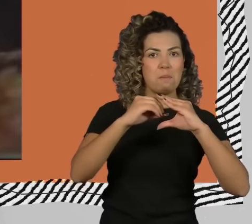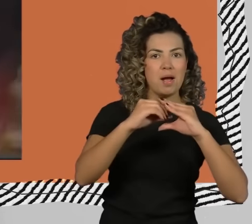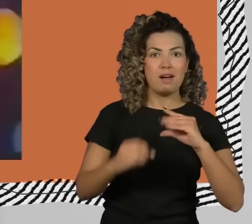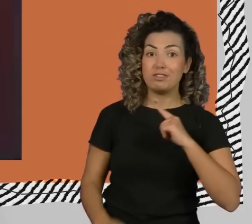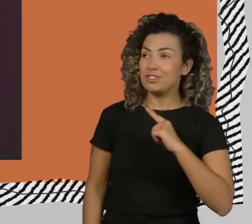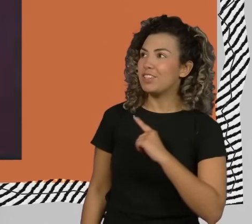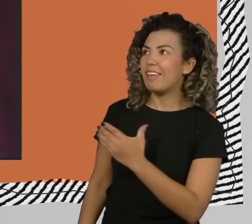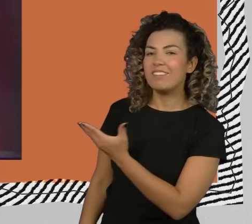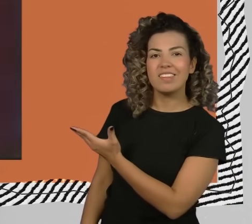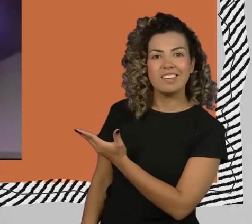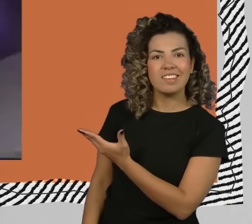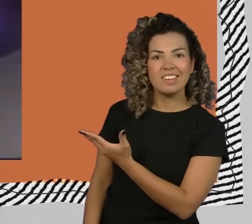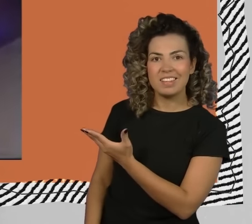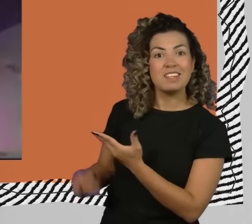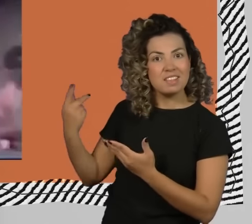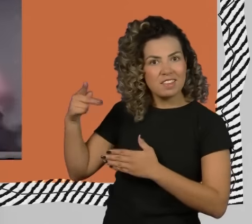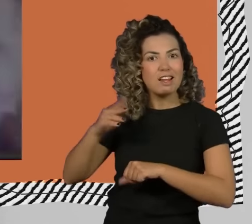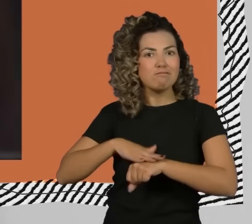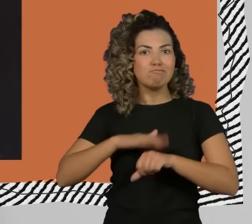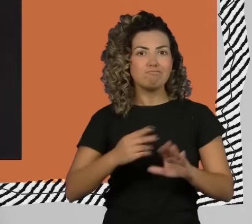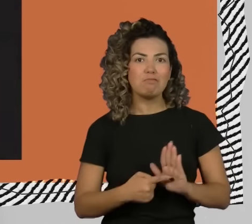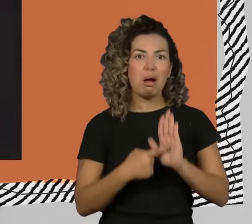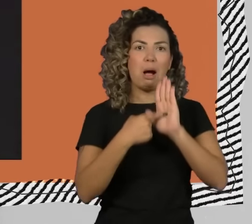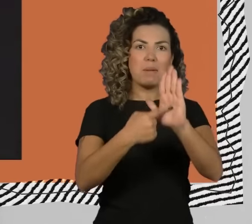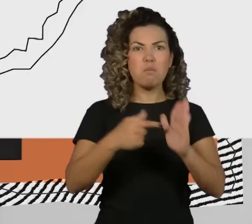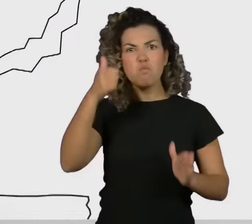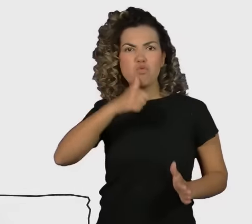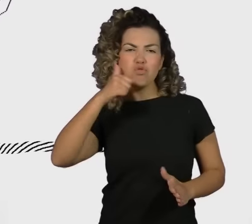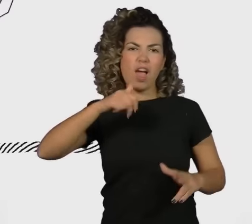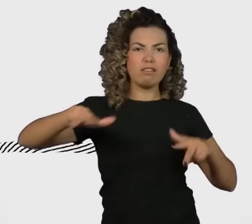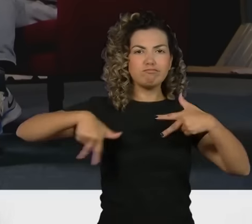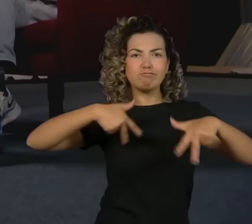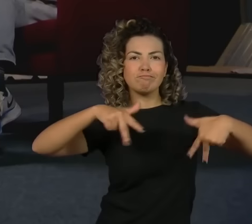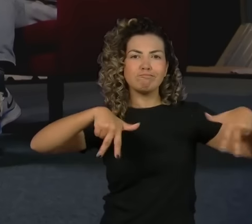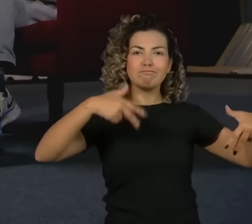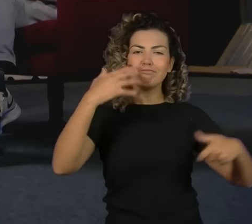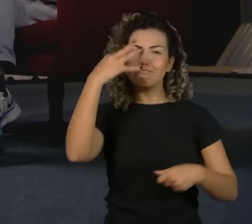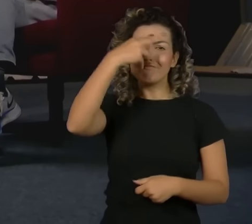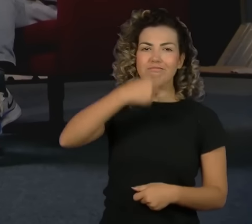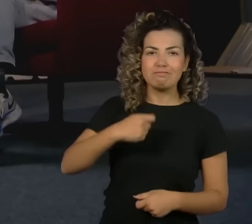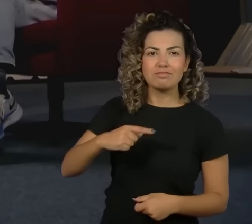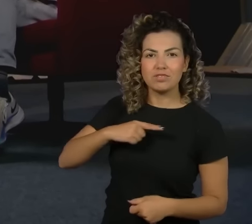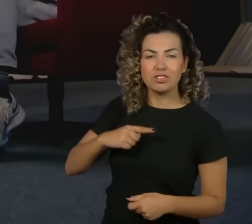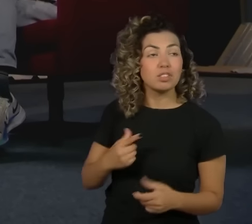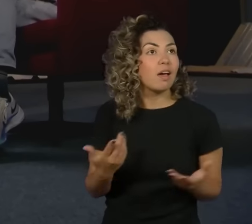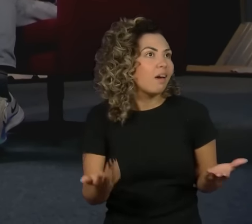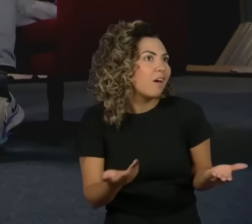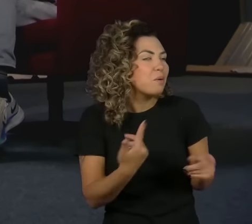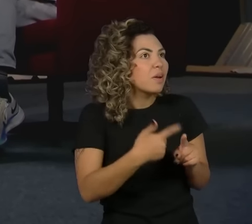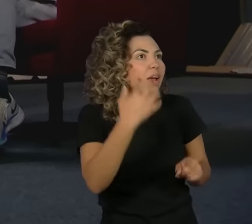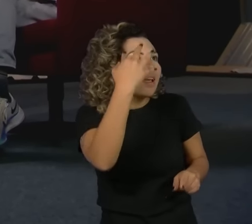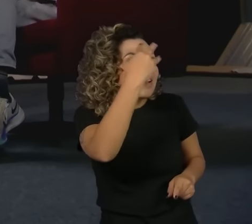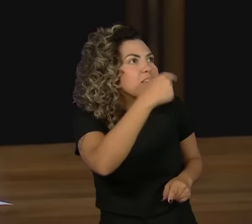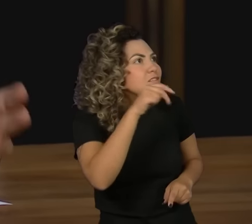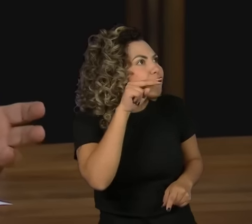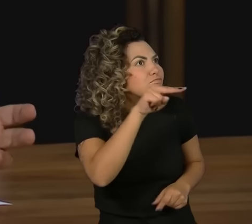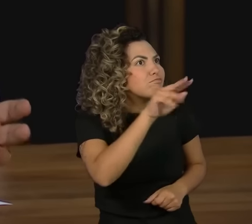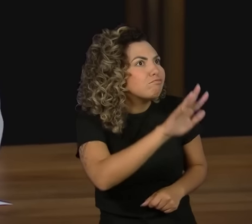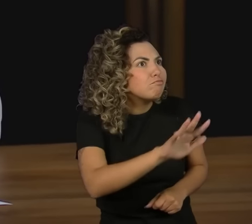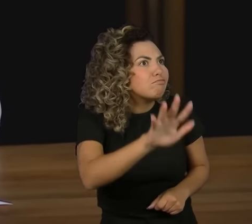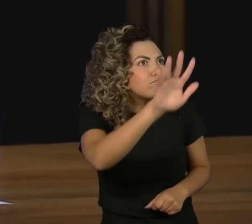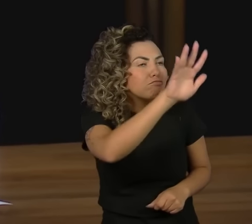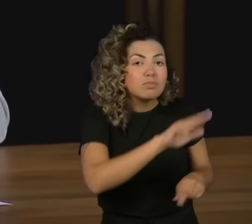mulherada que cantava junto, não é? E que fez shows gigantes, né? Com aquela estética e tal. O Arrigo fez um show só